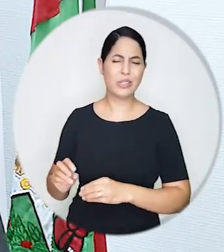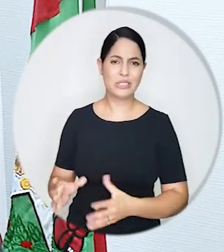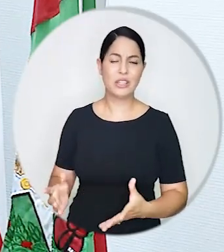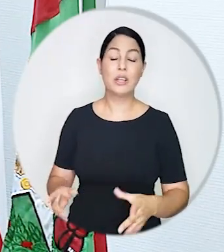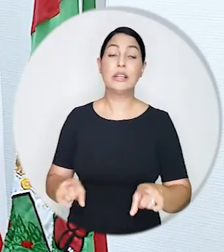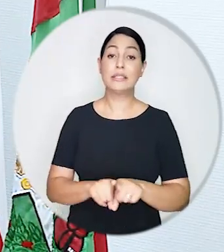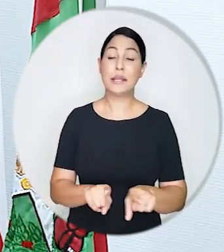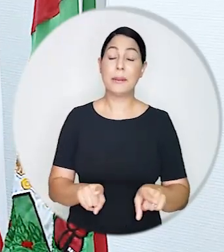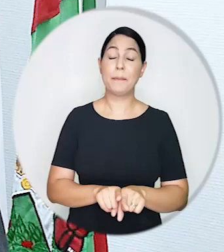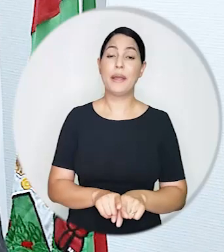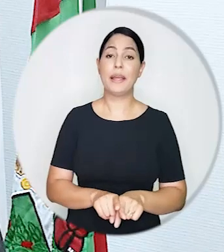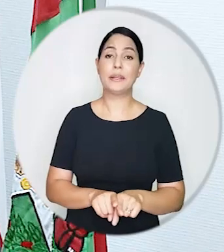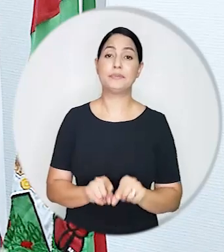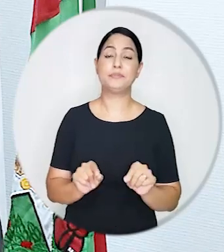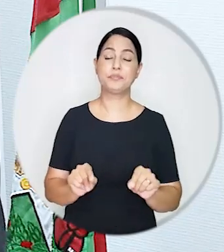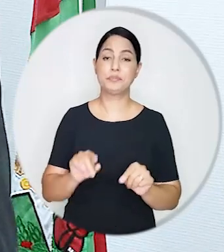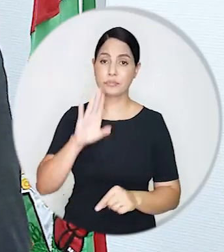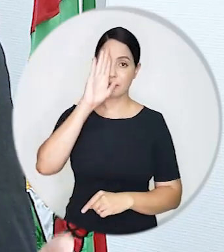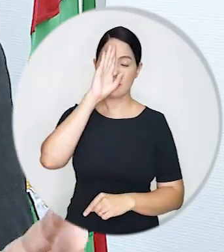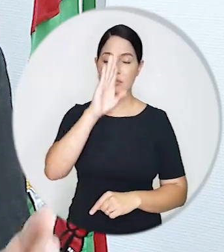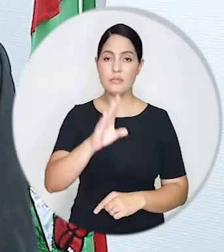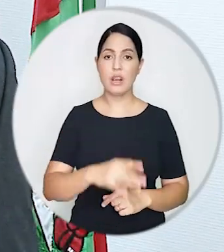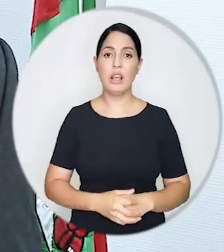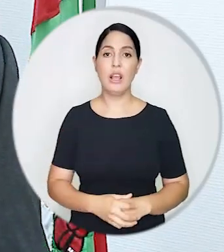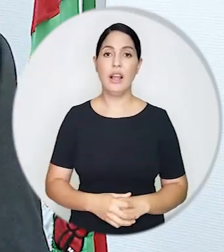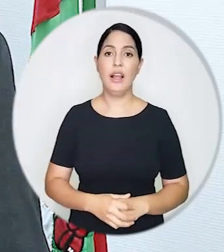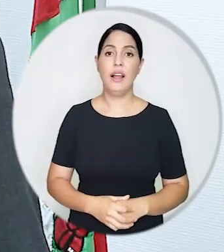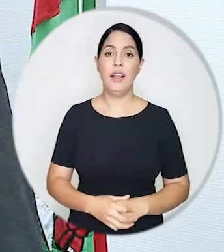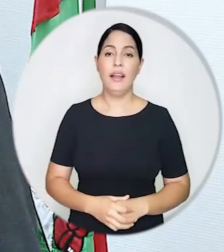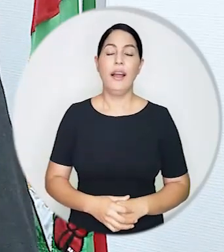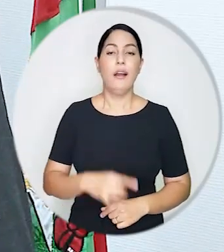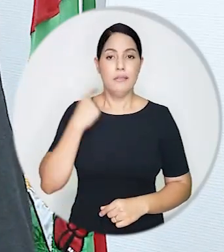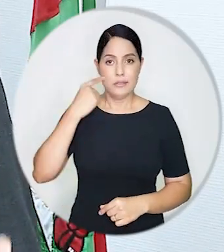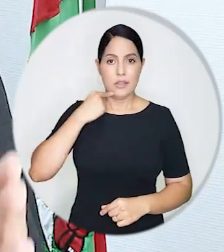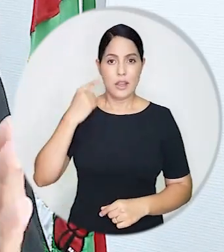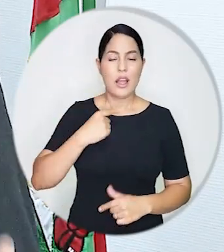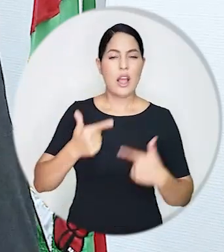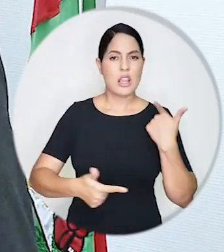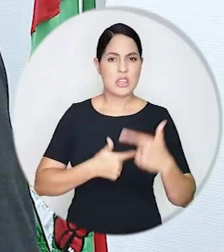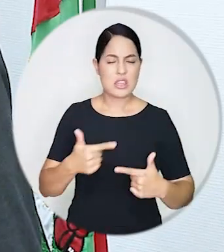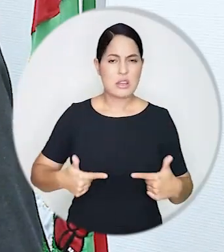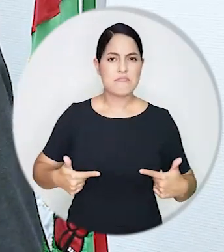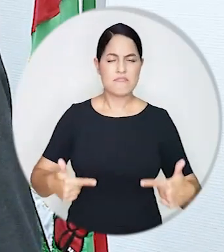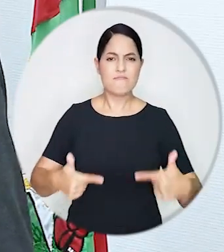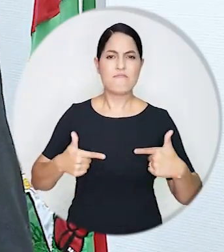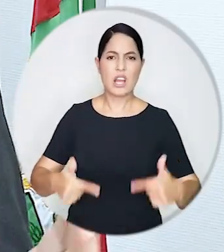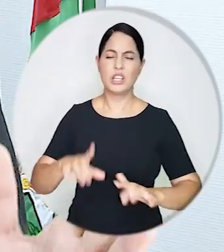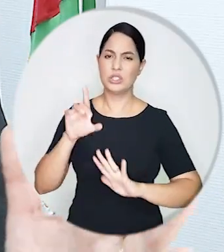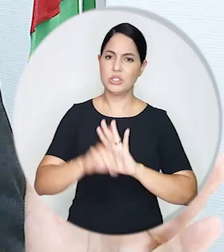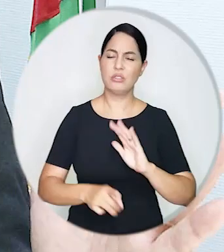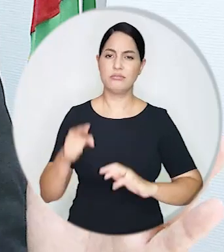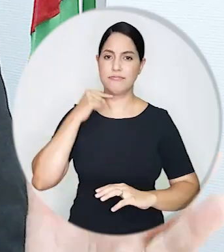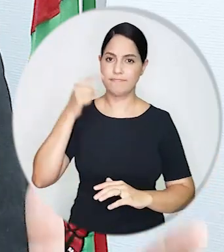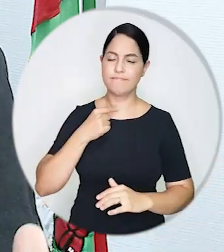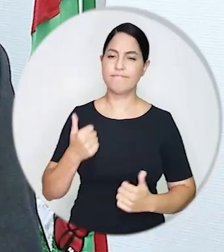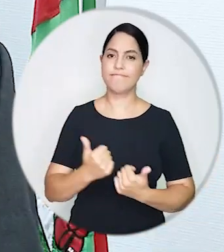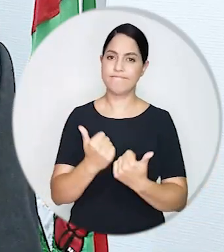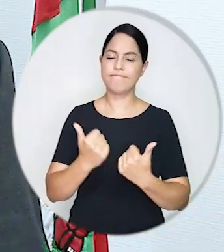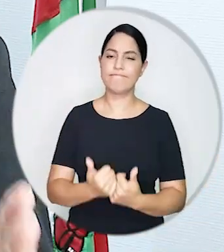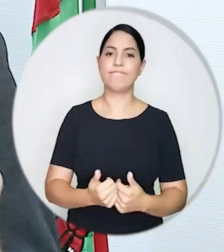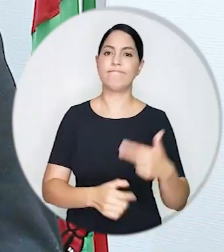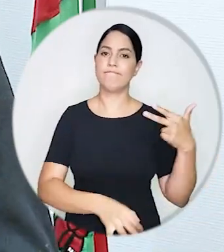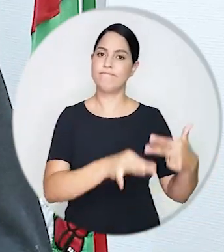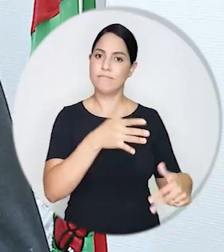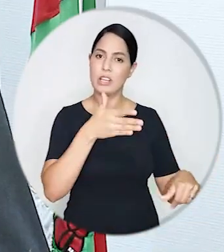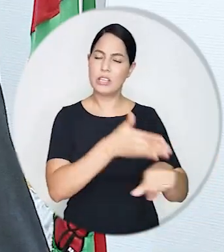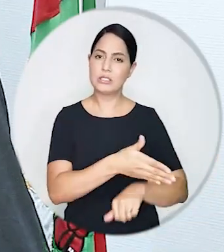qualidade de ensino, e buscar, principalmente, a defesa do pleno exercício da advocacia através das suas